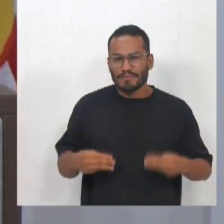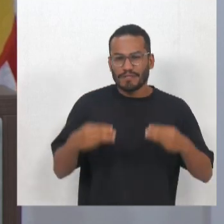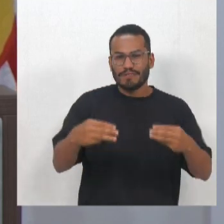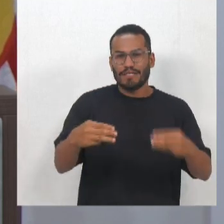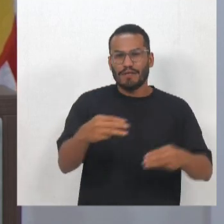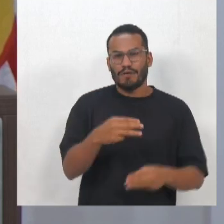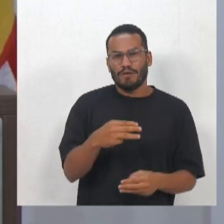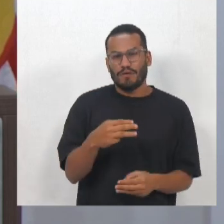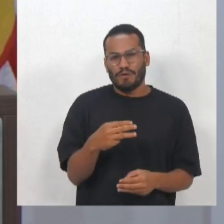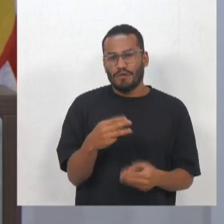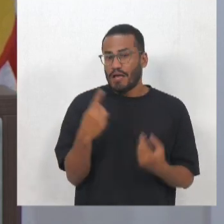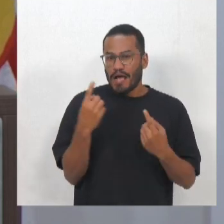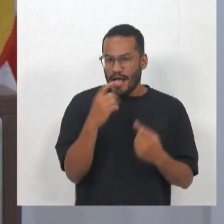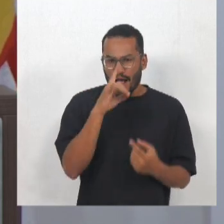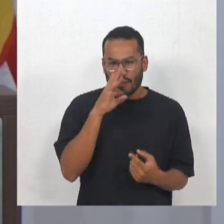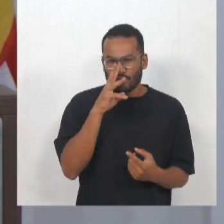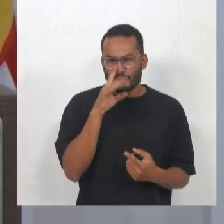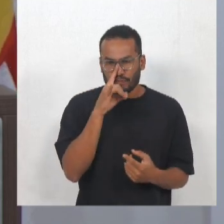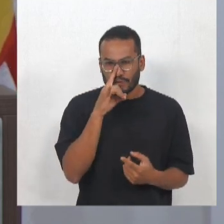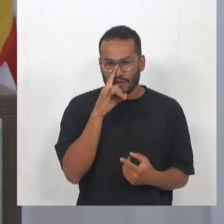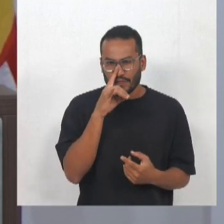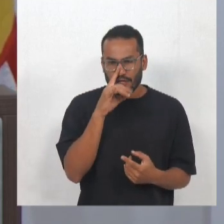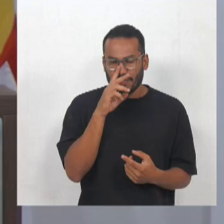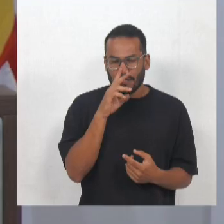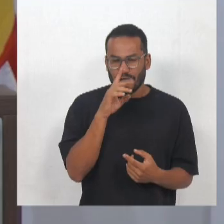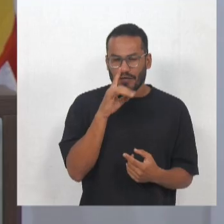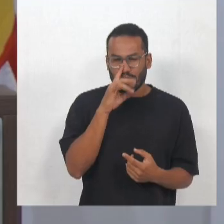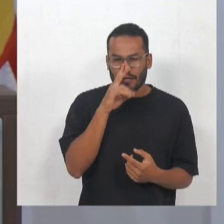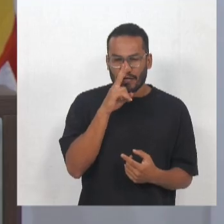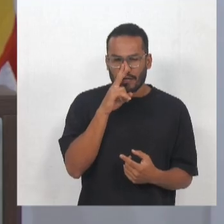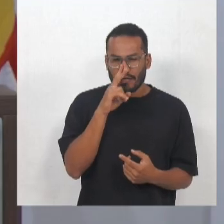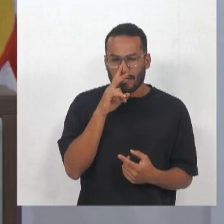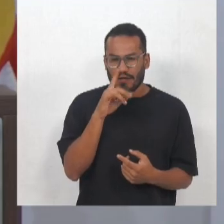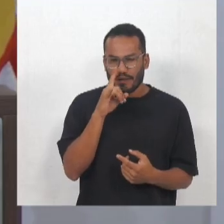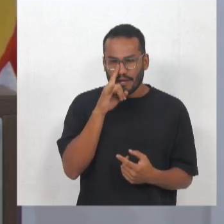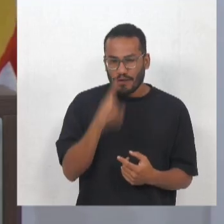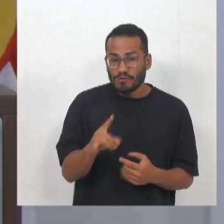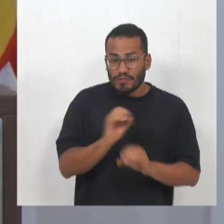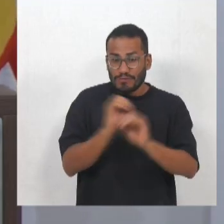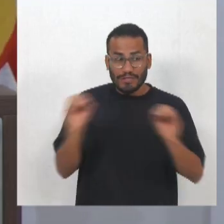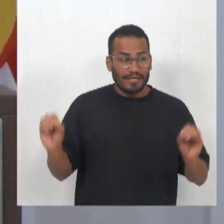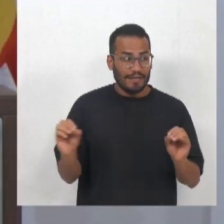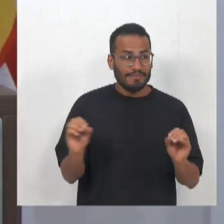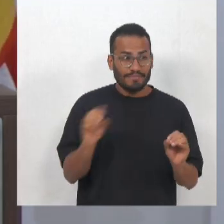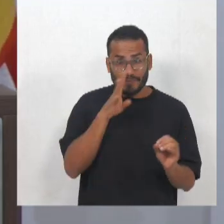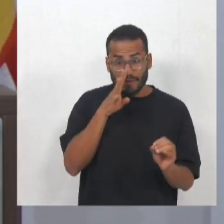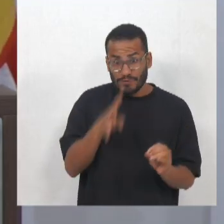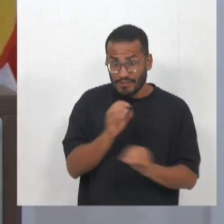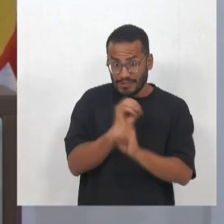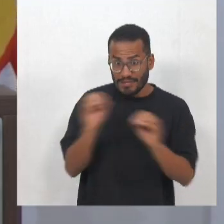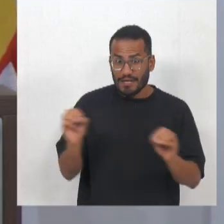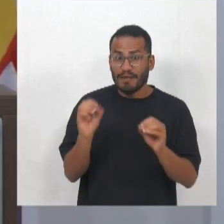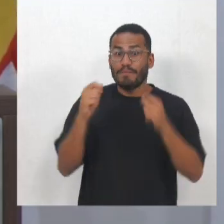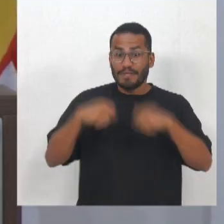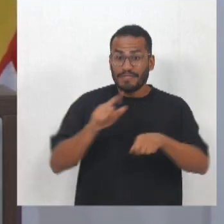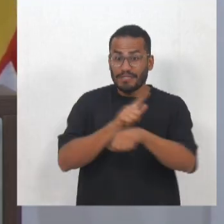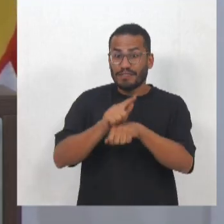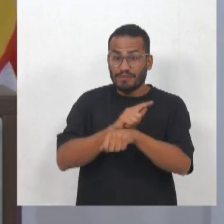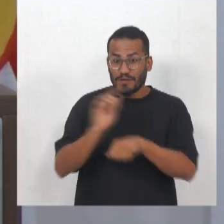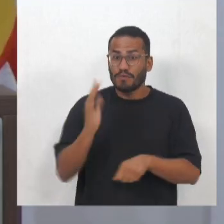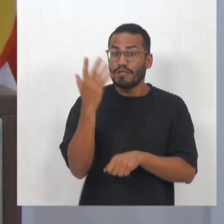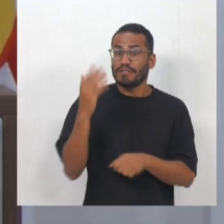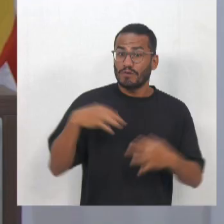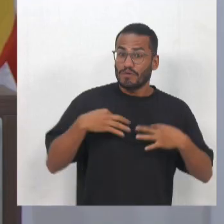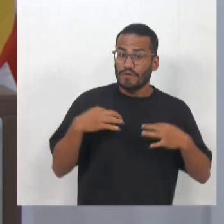esclarecer, aqui ninguém está acusando ninguém, a gente precisa, de fato, que seja resolvido, porque a gente precisa de uma gestão, de fato, que aconteça e que o uniforme venha,